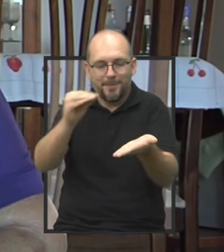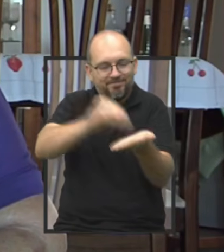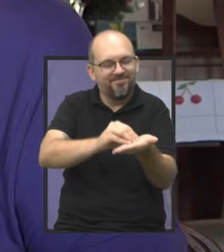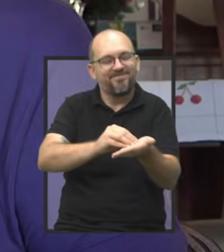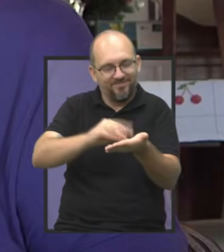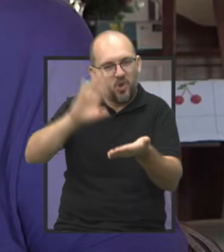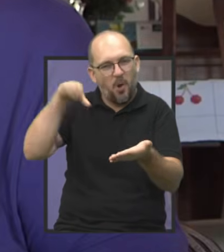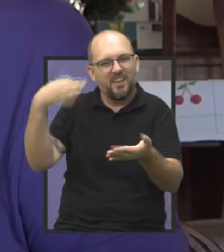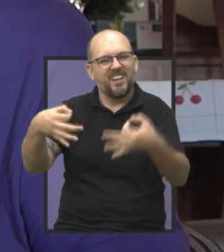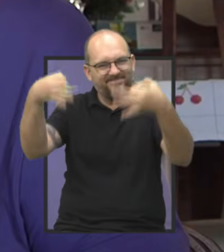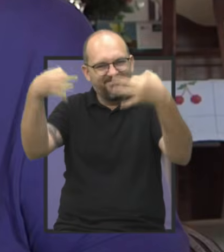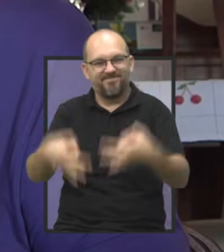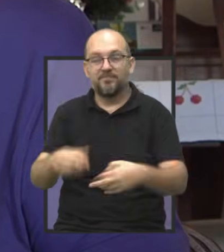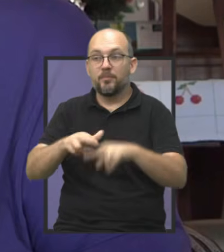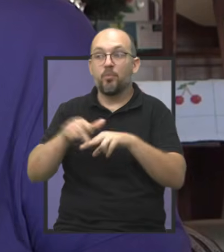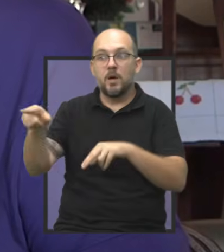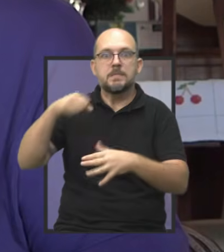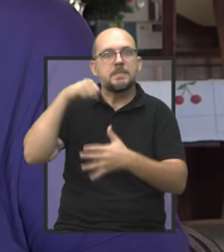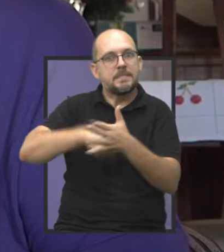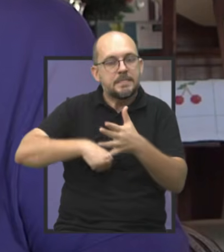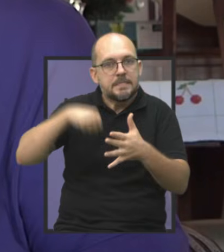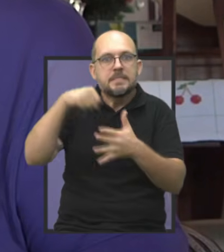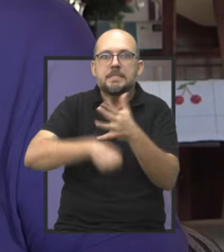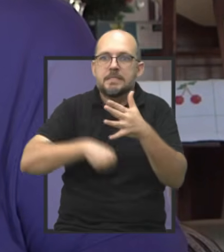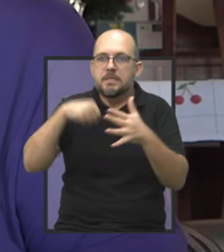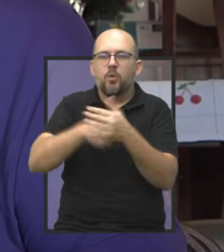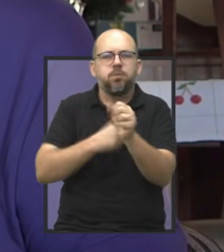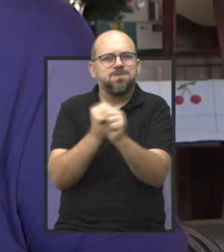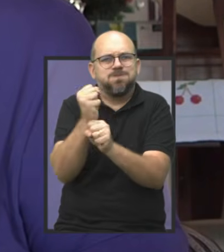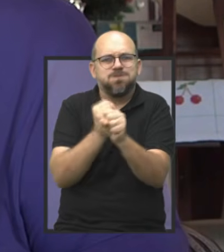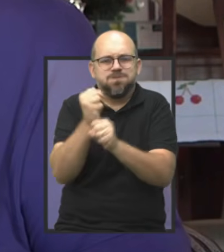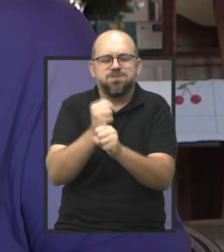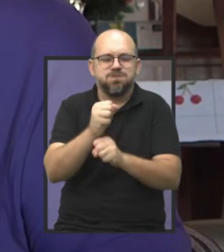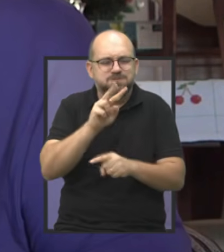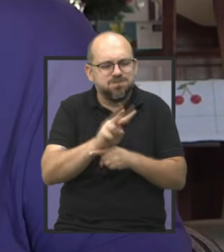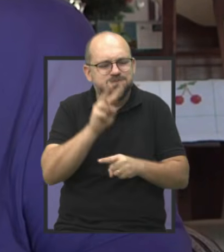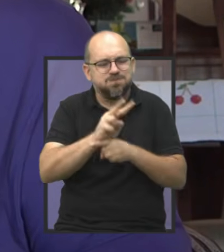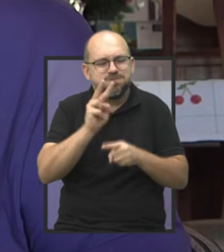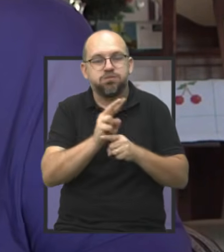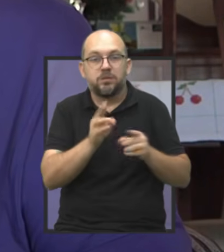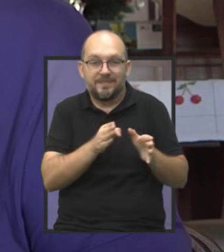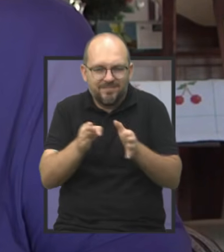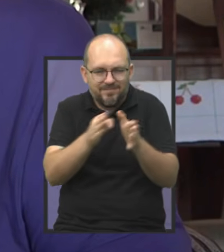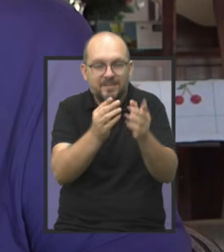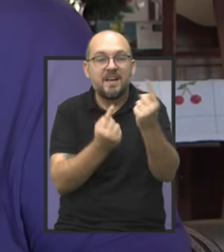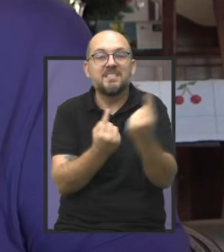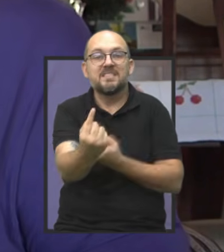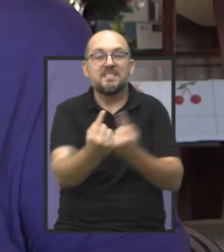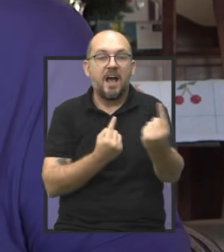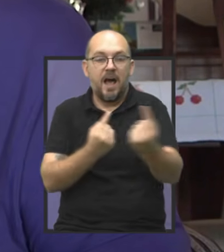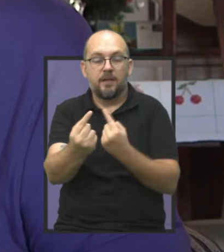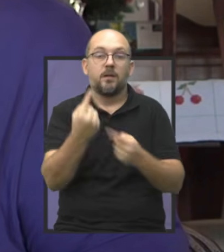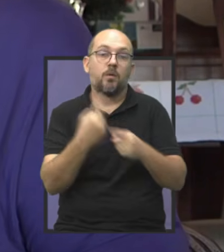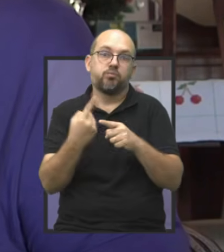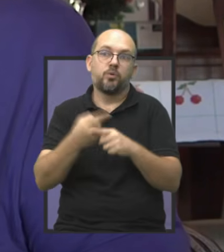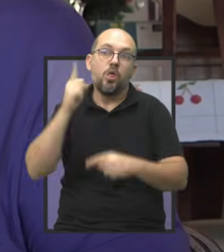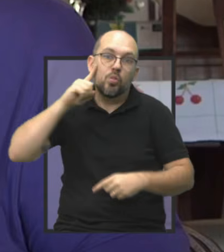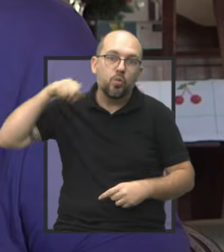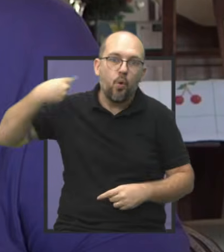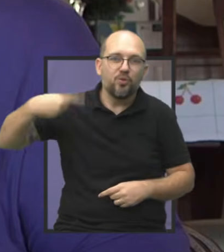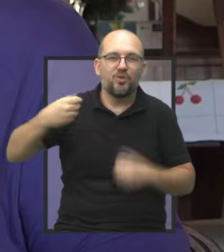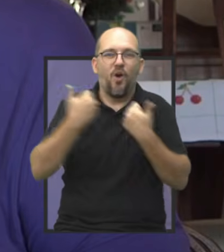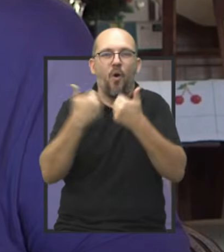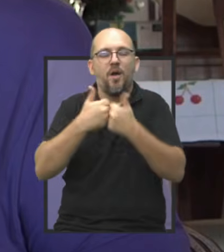homenagem, porque ele batalhou muito, tanto pela estrada, né? Porque ele